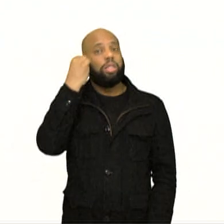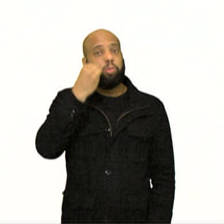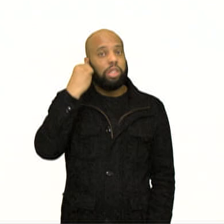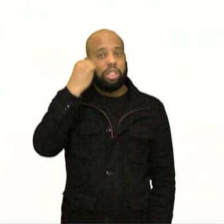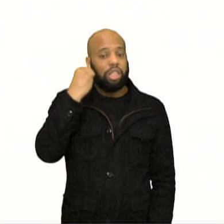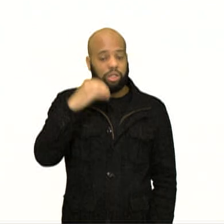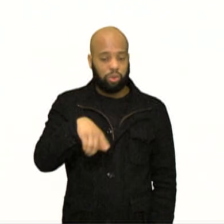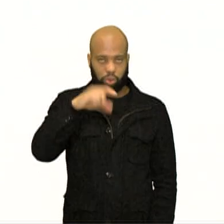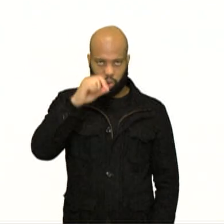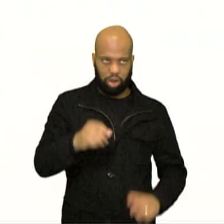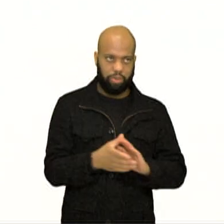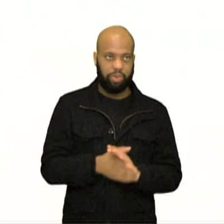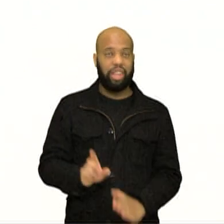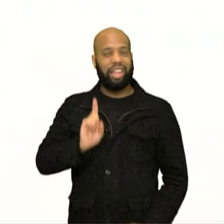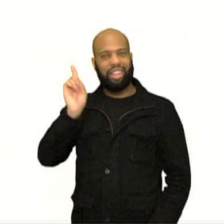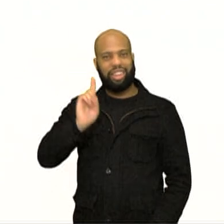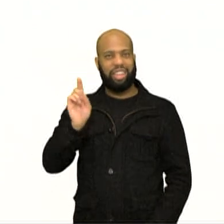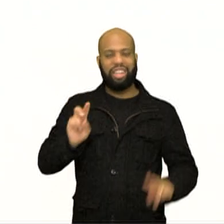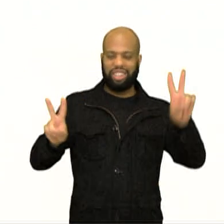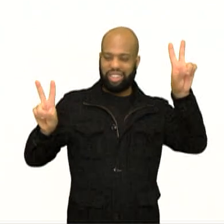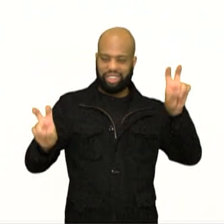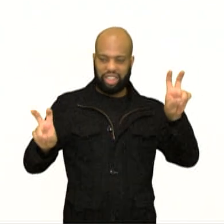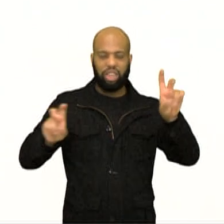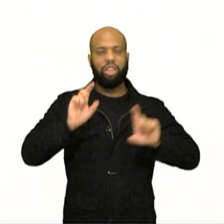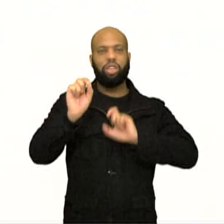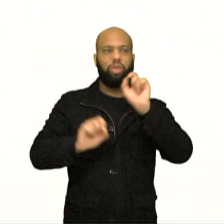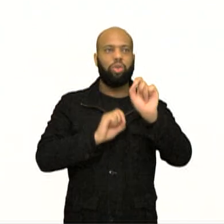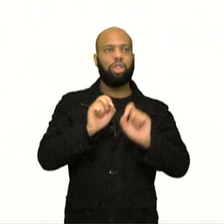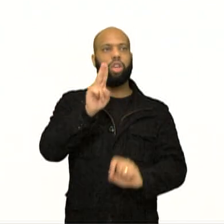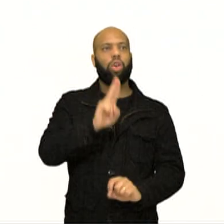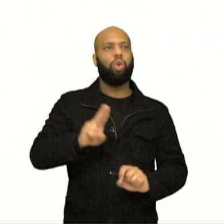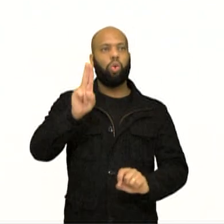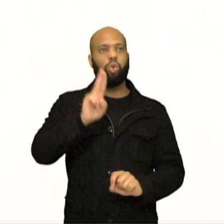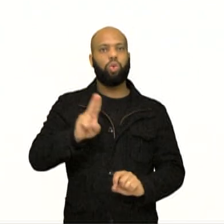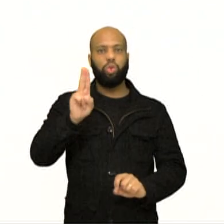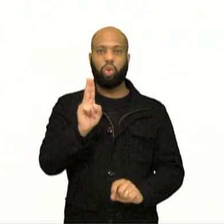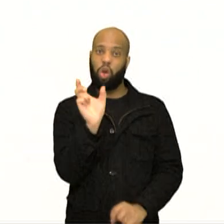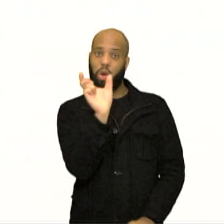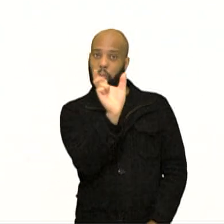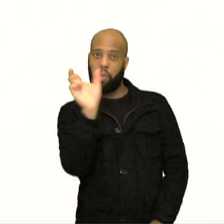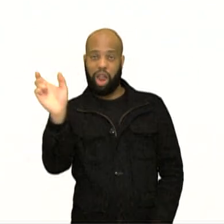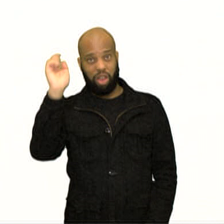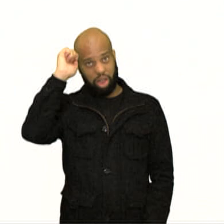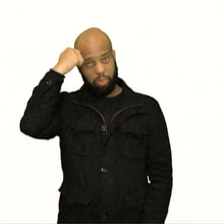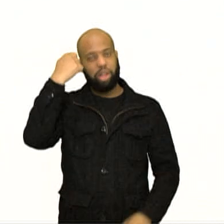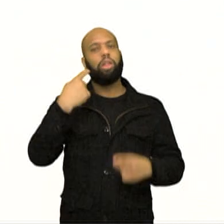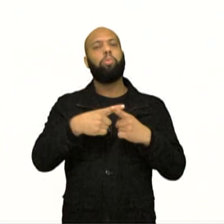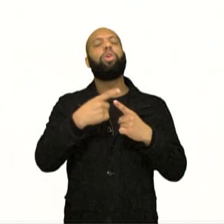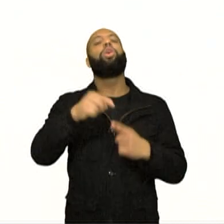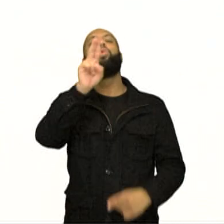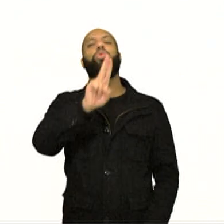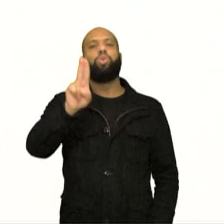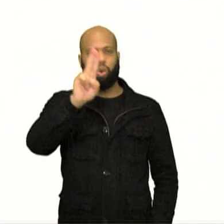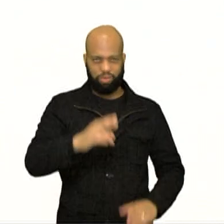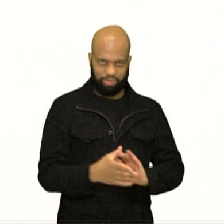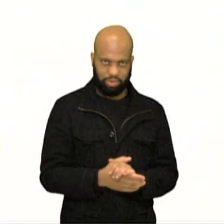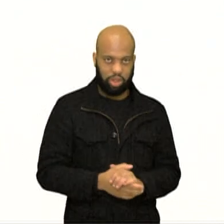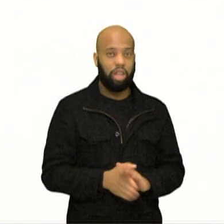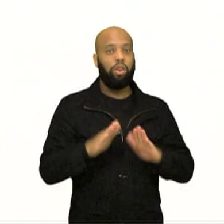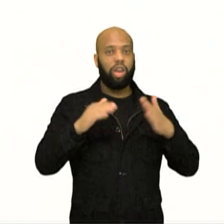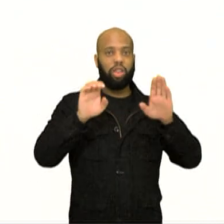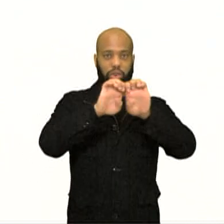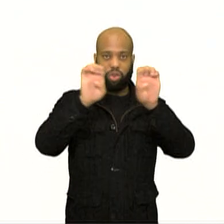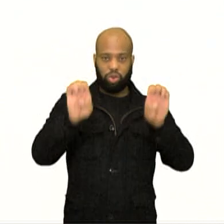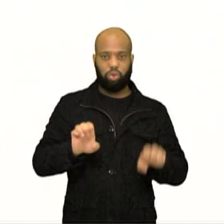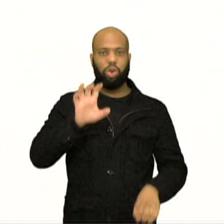escolha. Nesse trecho, qual é a função do conectivo além disso? Gente, essa é uma estrutura